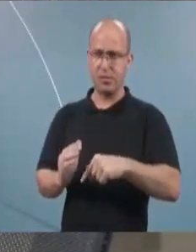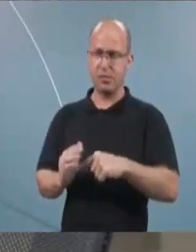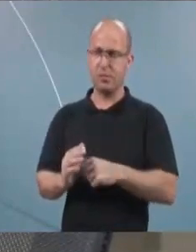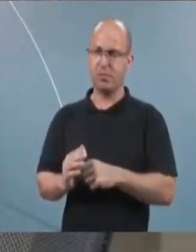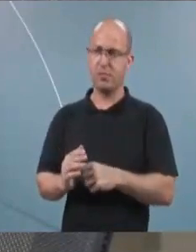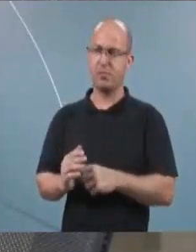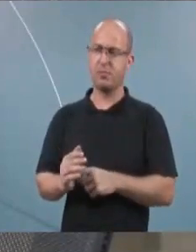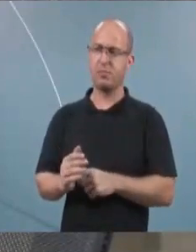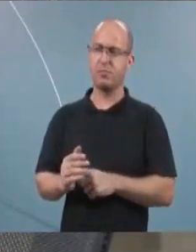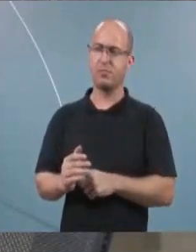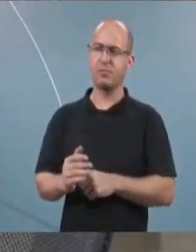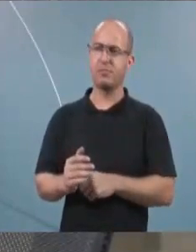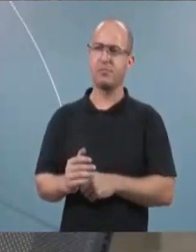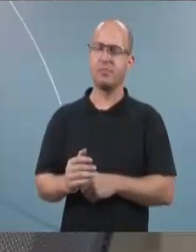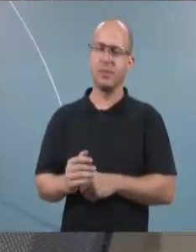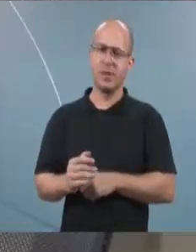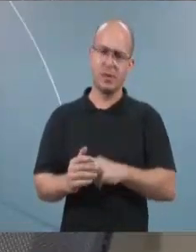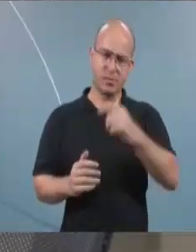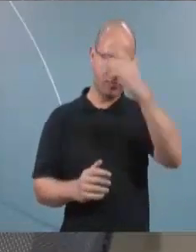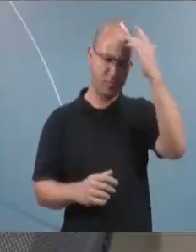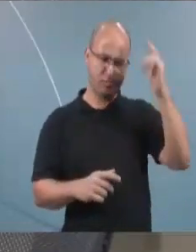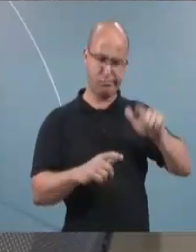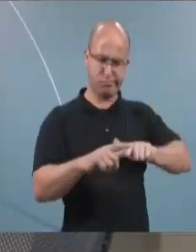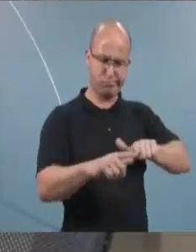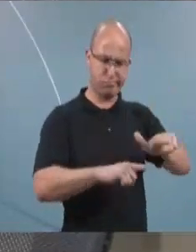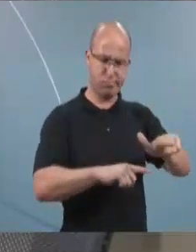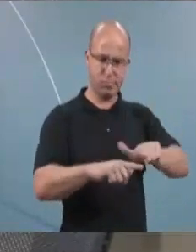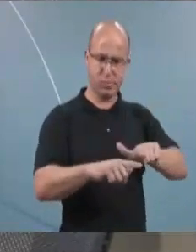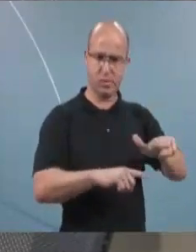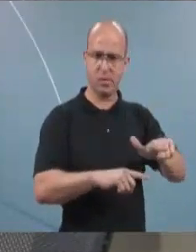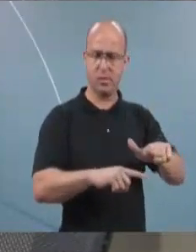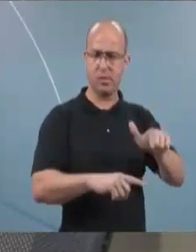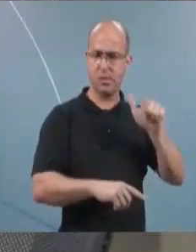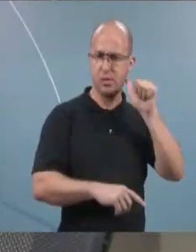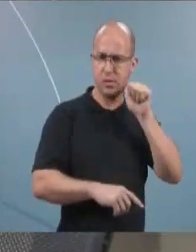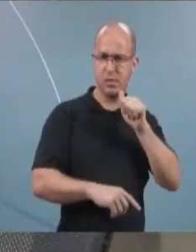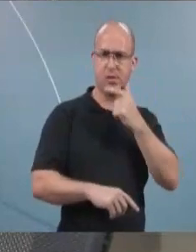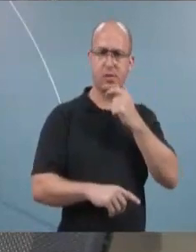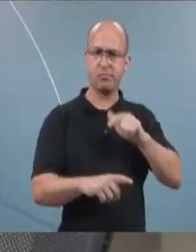impedir de que trabalhadores e trabalhadoras